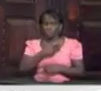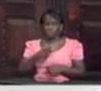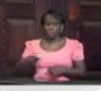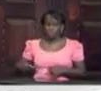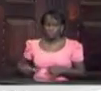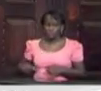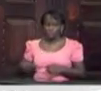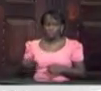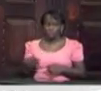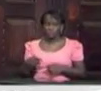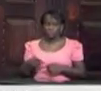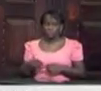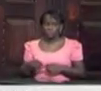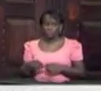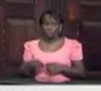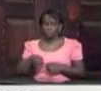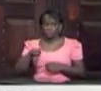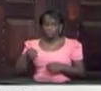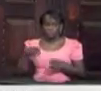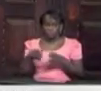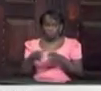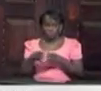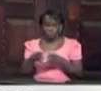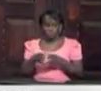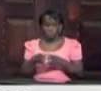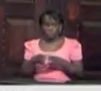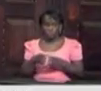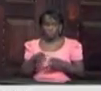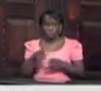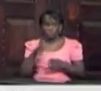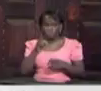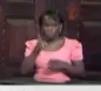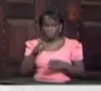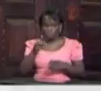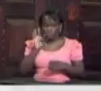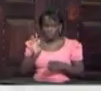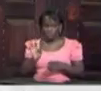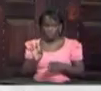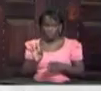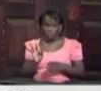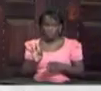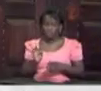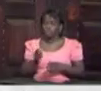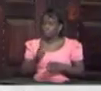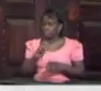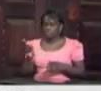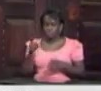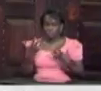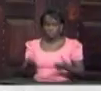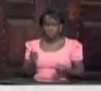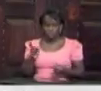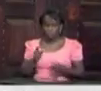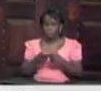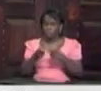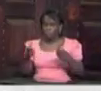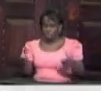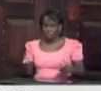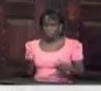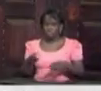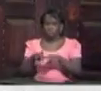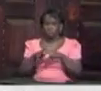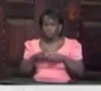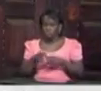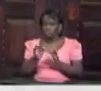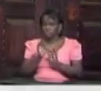presidente. O nosso voto da bancada do Partido dos Trabalhadores foi não, na sua maioria, por um